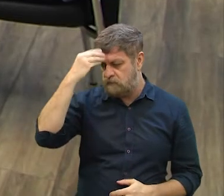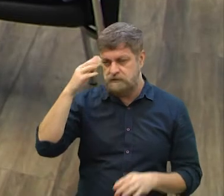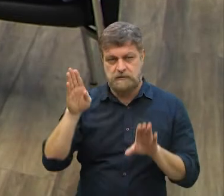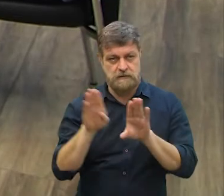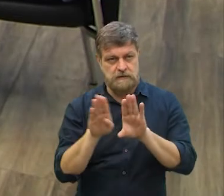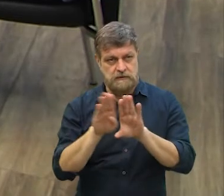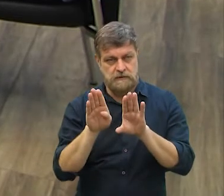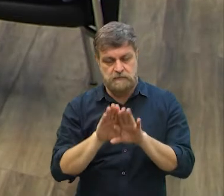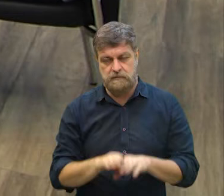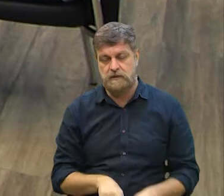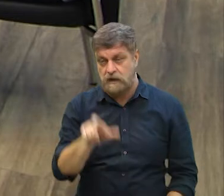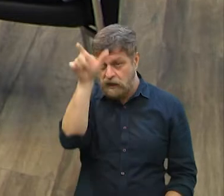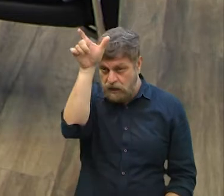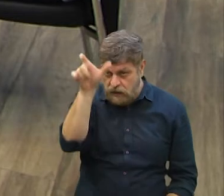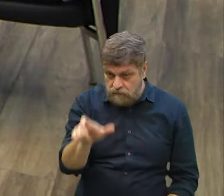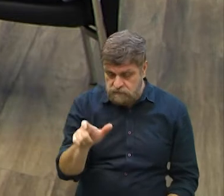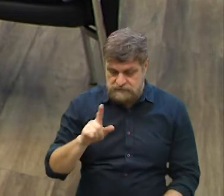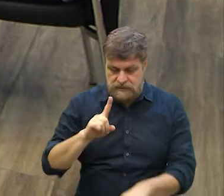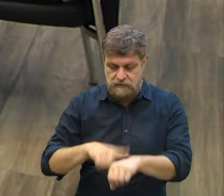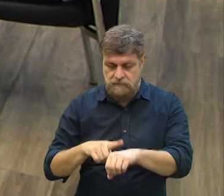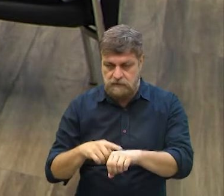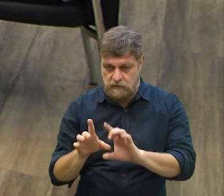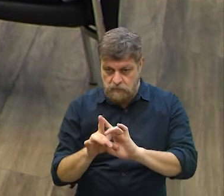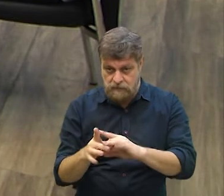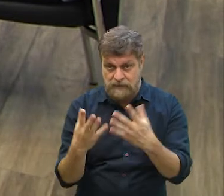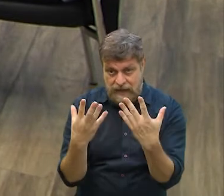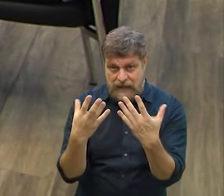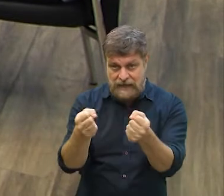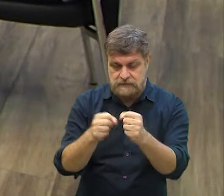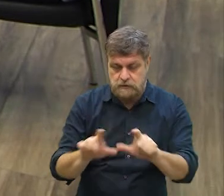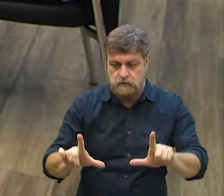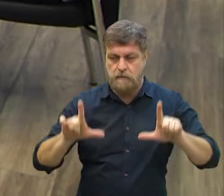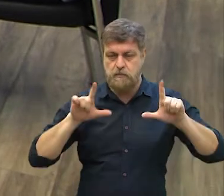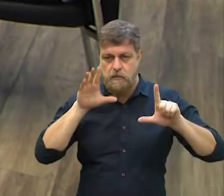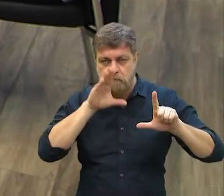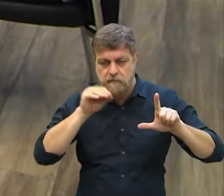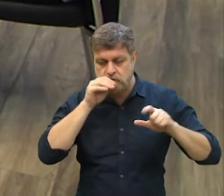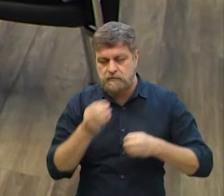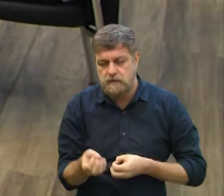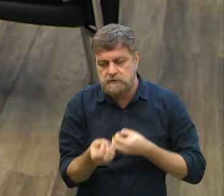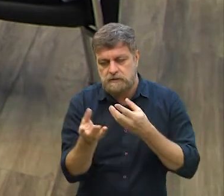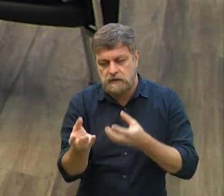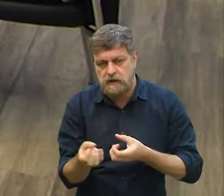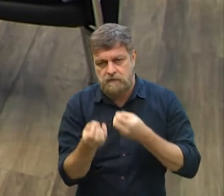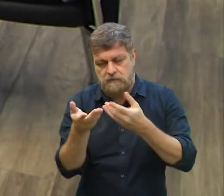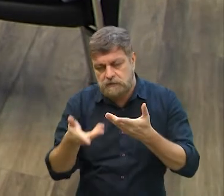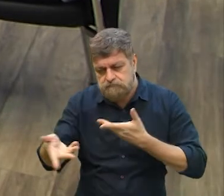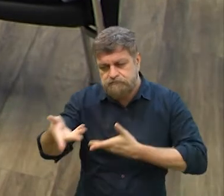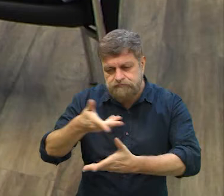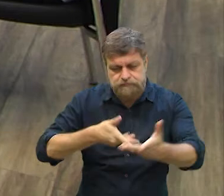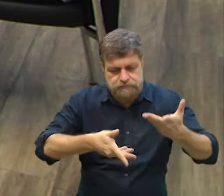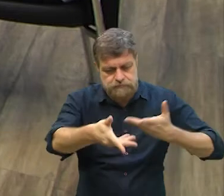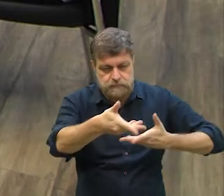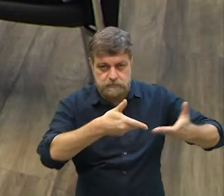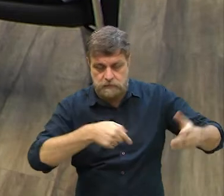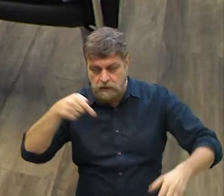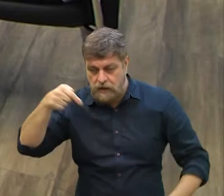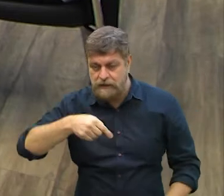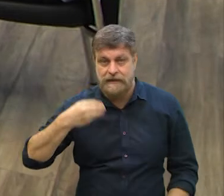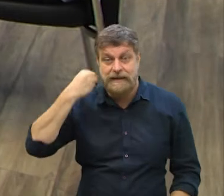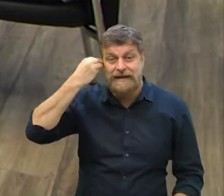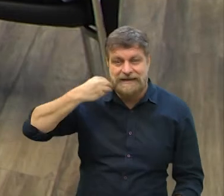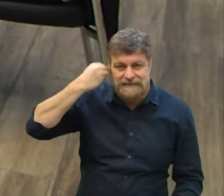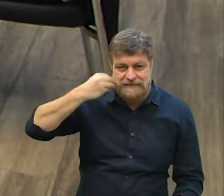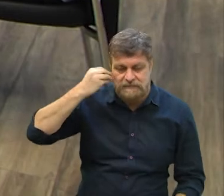Farmácia, também agradeço a disponibilidade do seu tempo aqui com Questão de Ordem, todas as informações que foram passadas